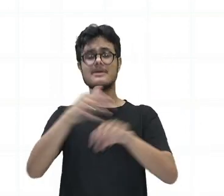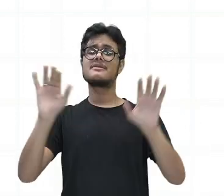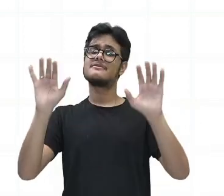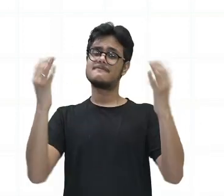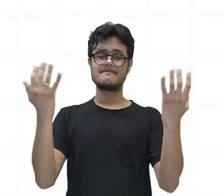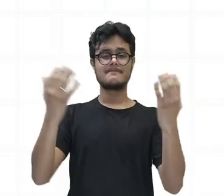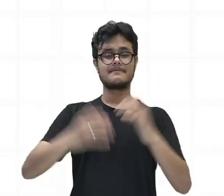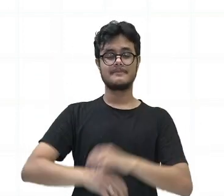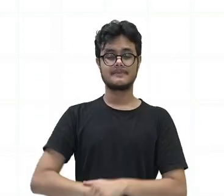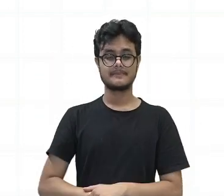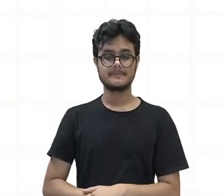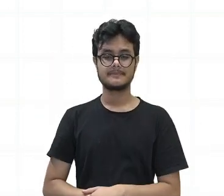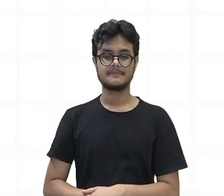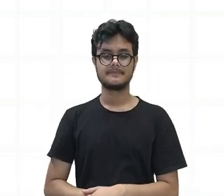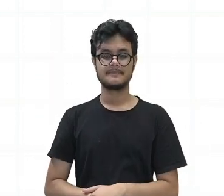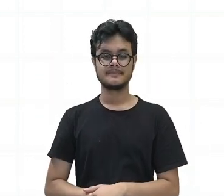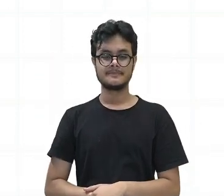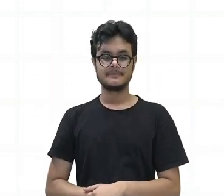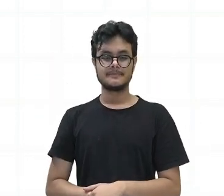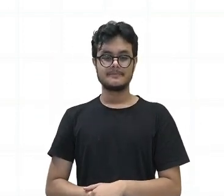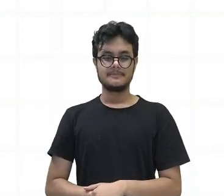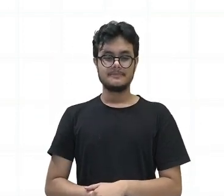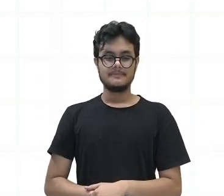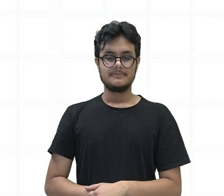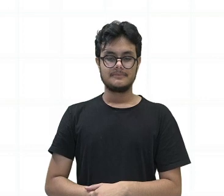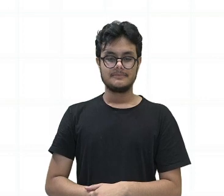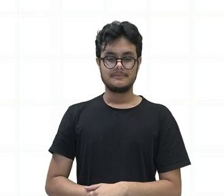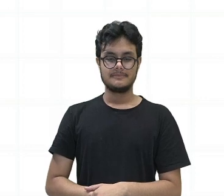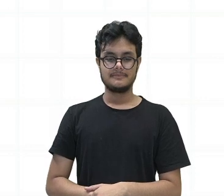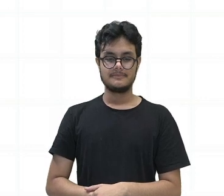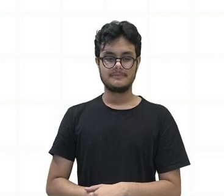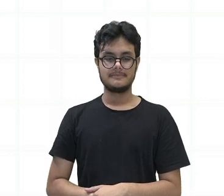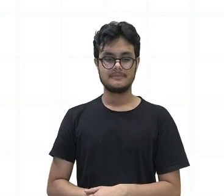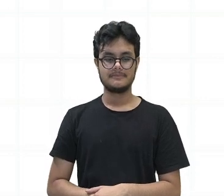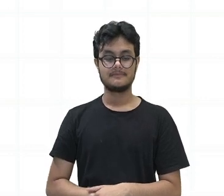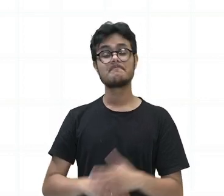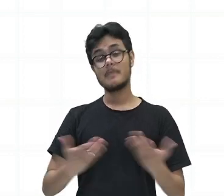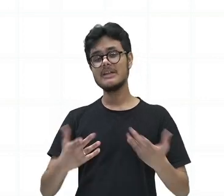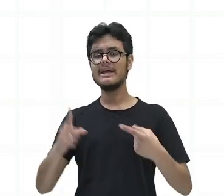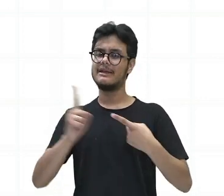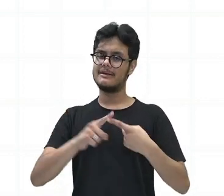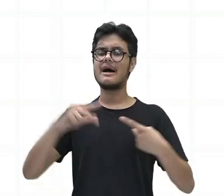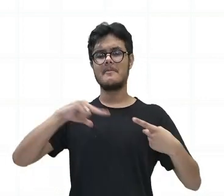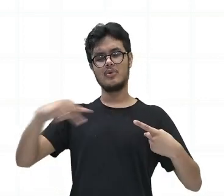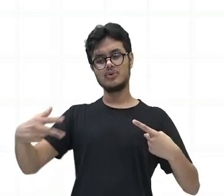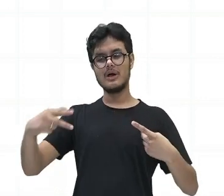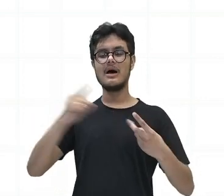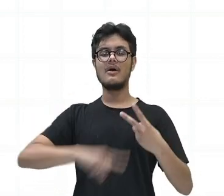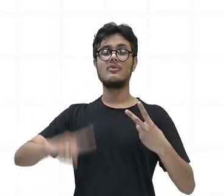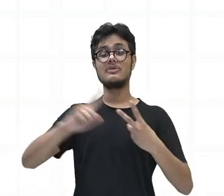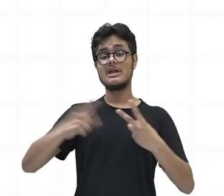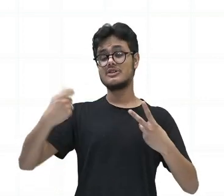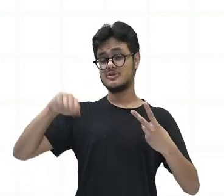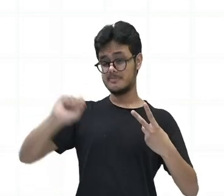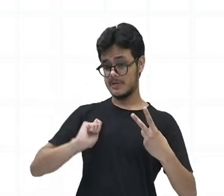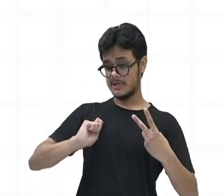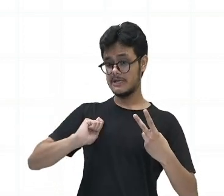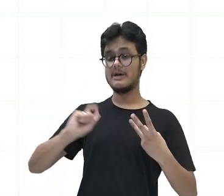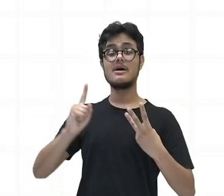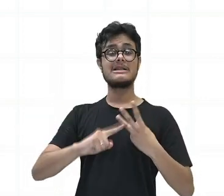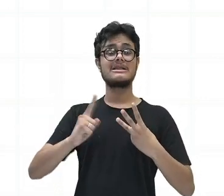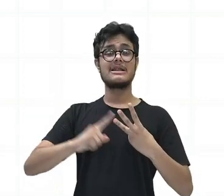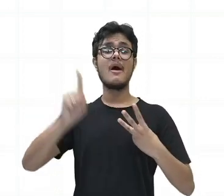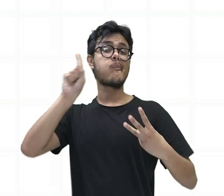estar participando, né? Podem incluir estilos como o fado português, o flamenco, o espanhol, né? O